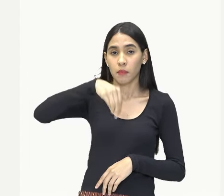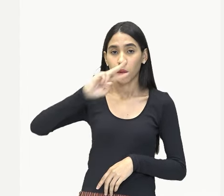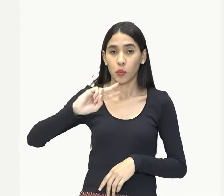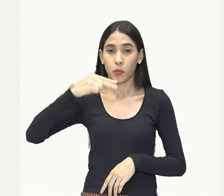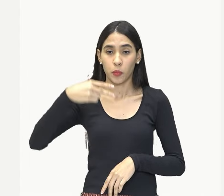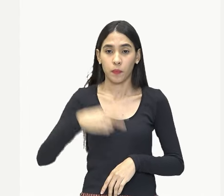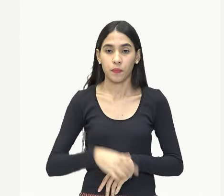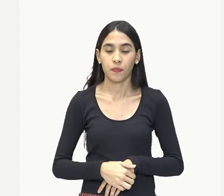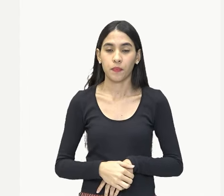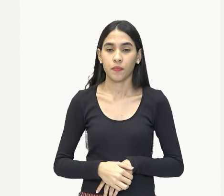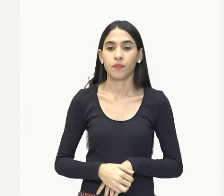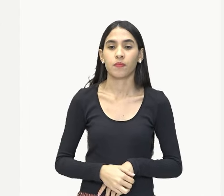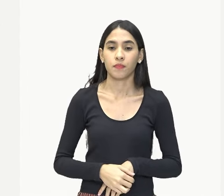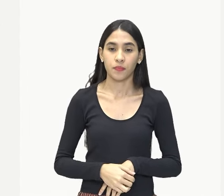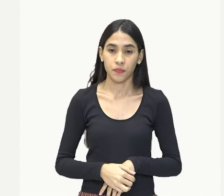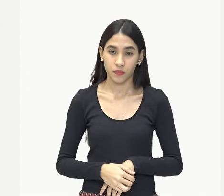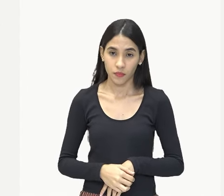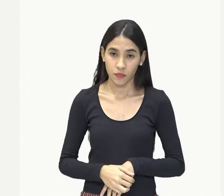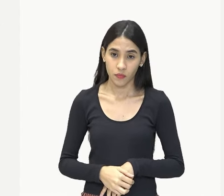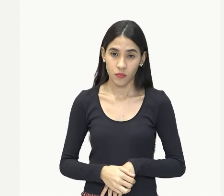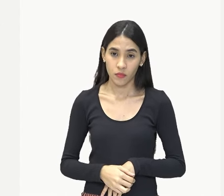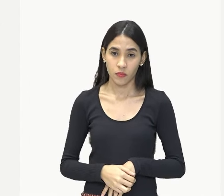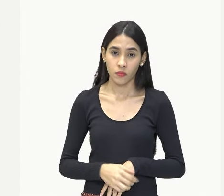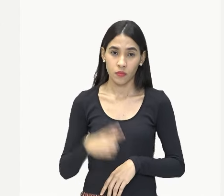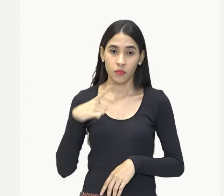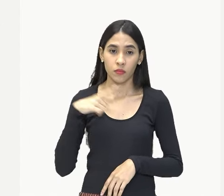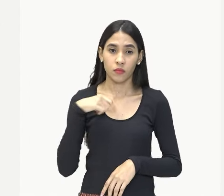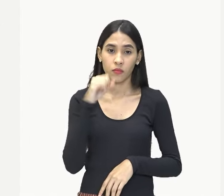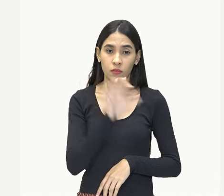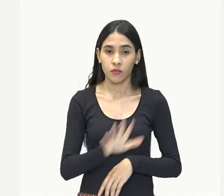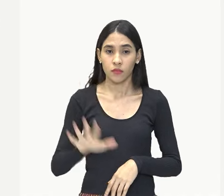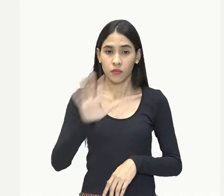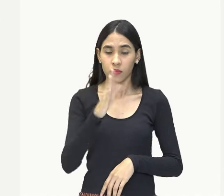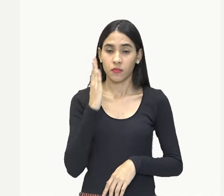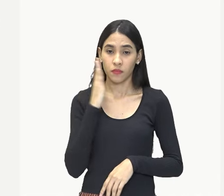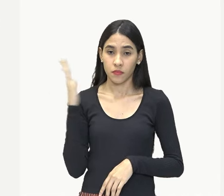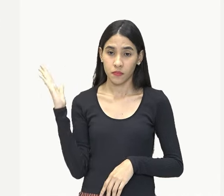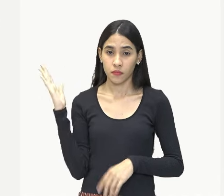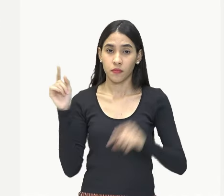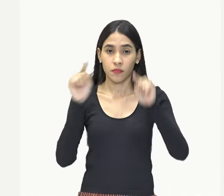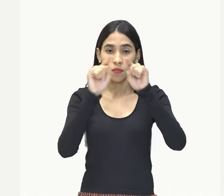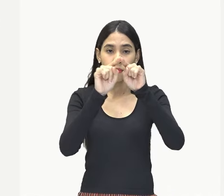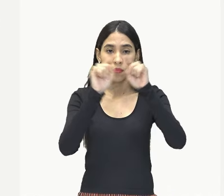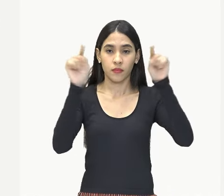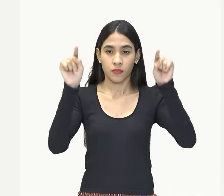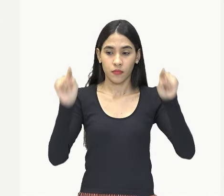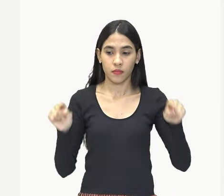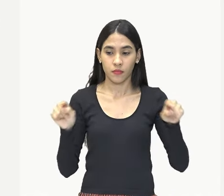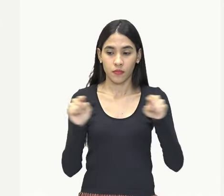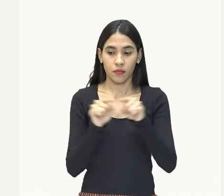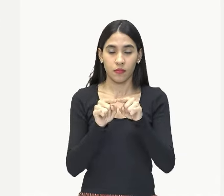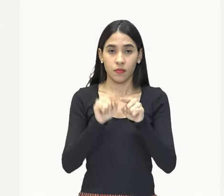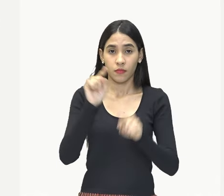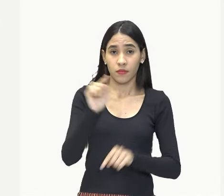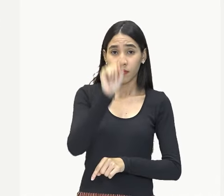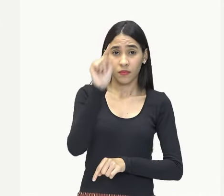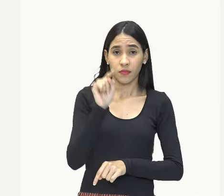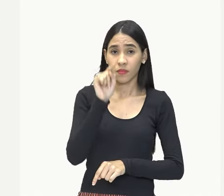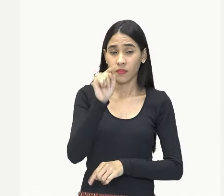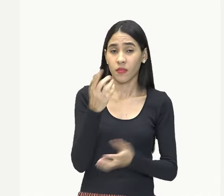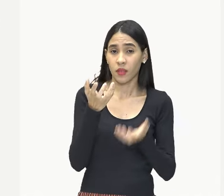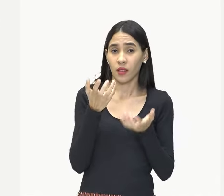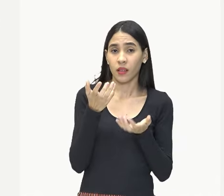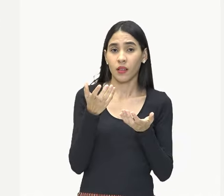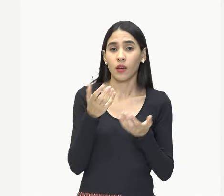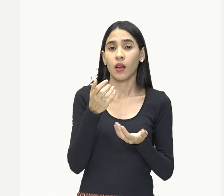nós tínhamos, não é, uma figura que era o retângulo E a interrogação queria saber qual